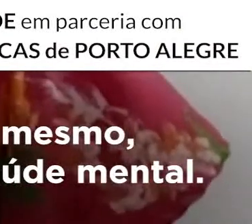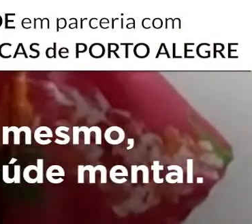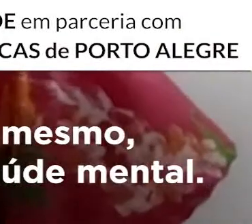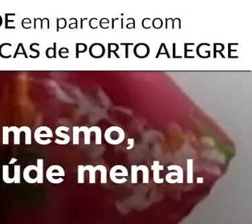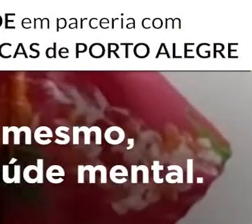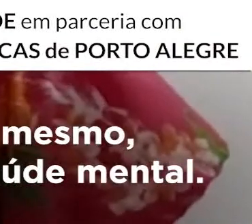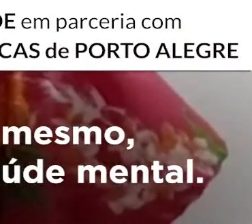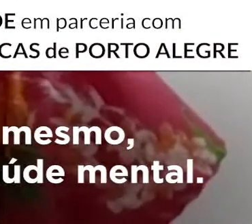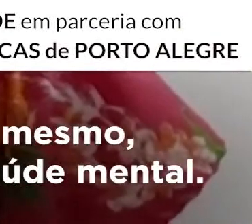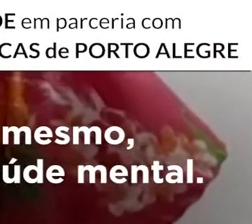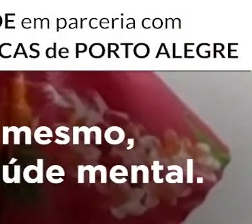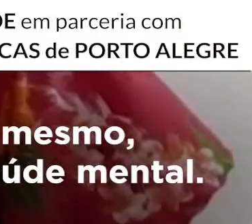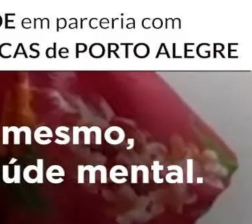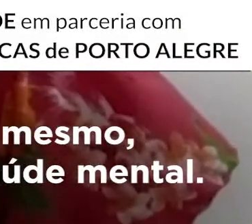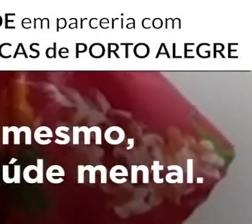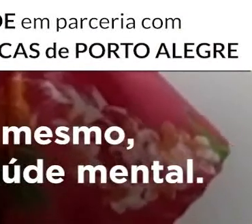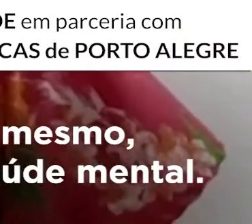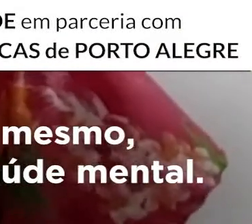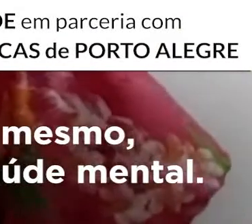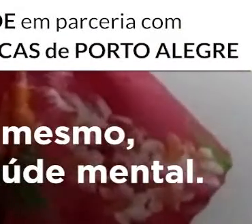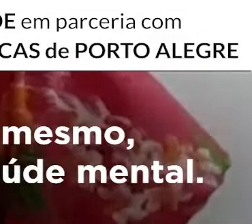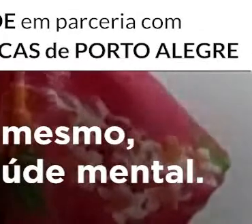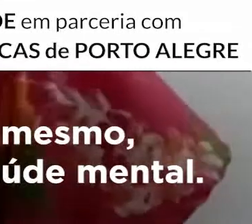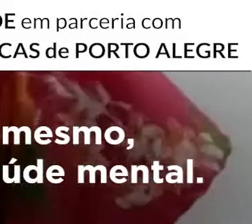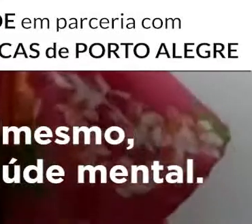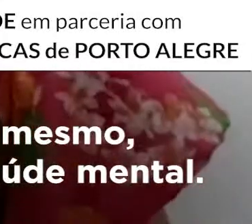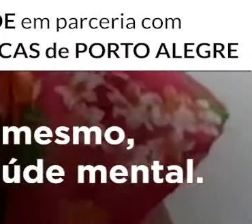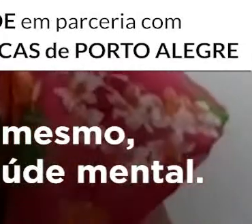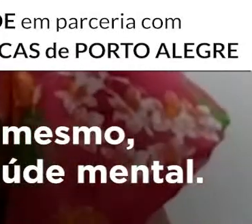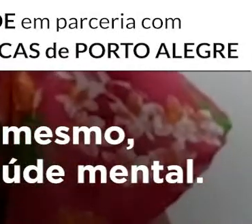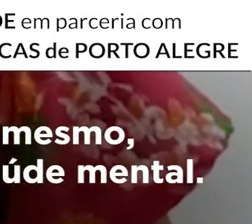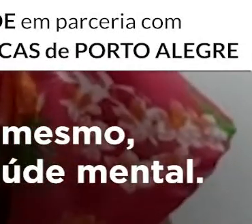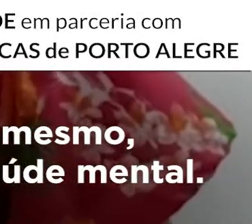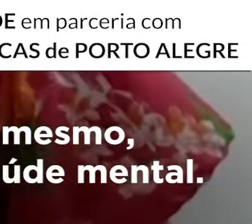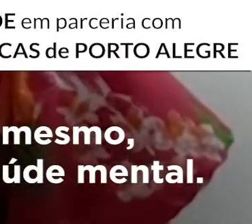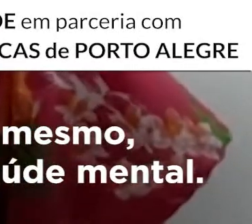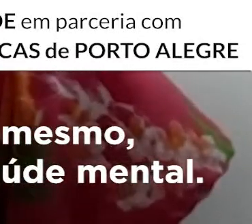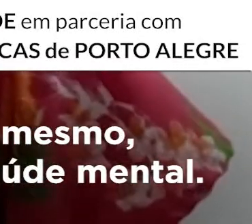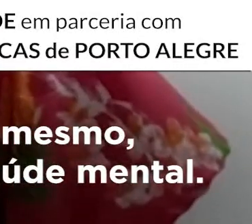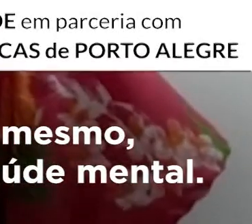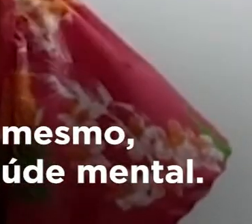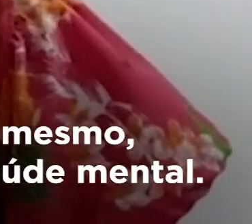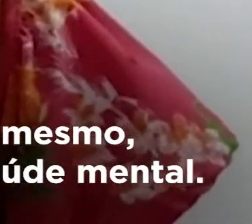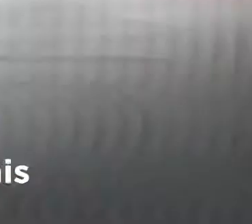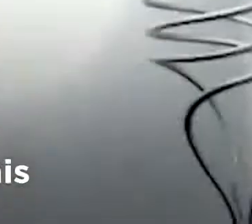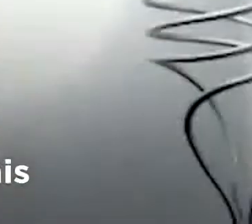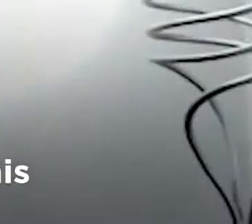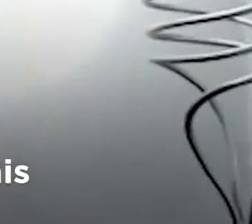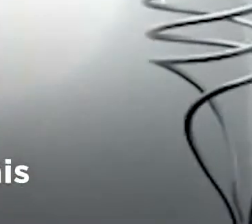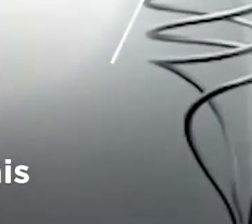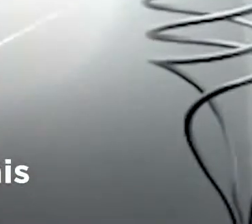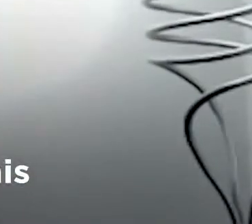melhora mesmo, com os avanços e os progressos na melhoria da minha saúde mental. Tem sido uma experiência